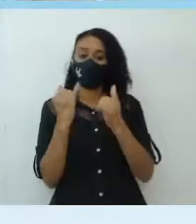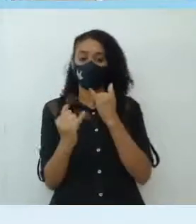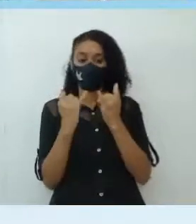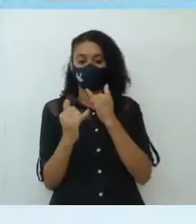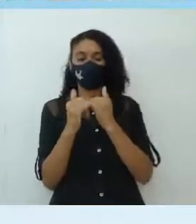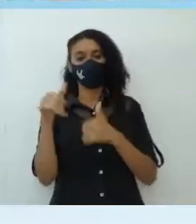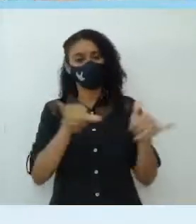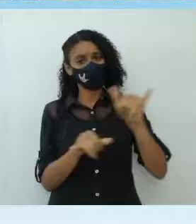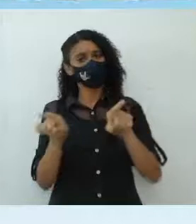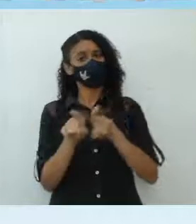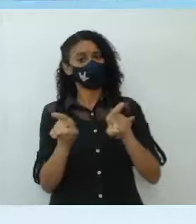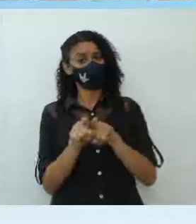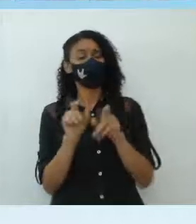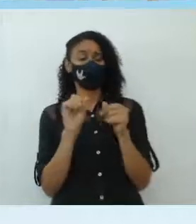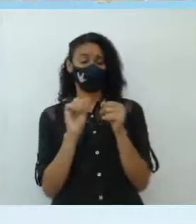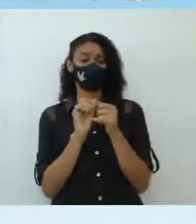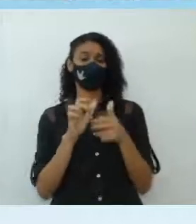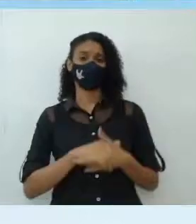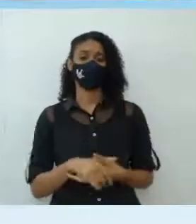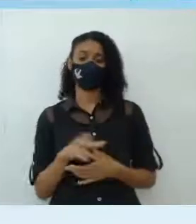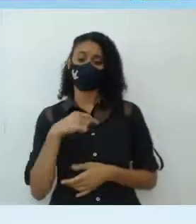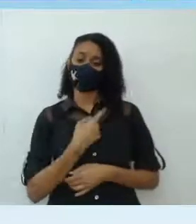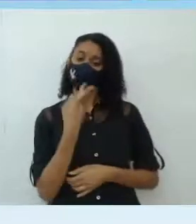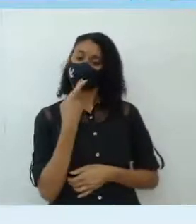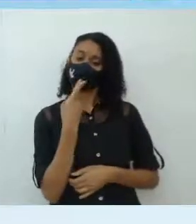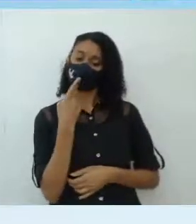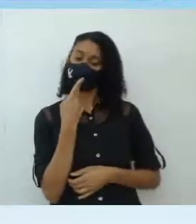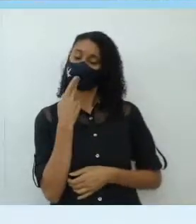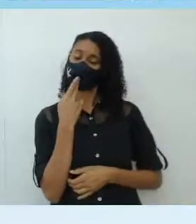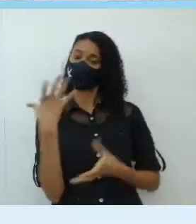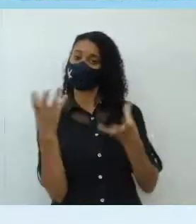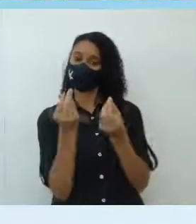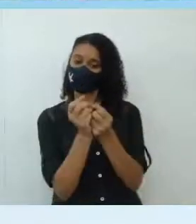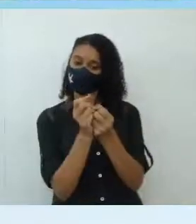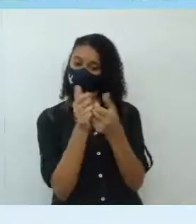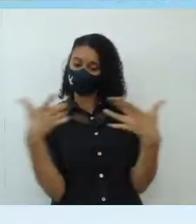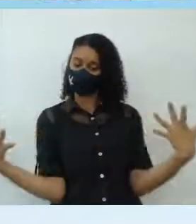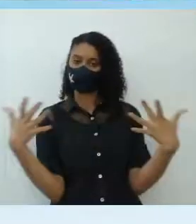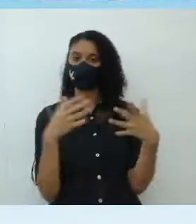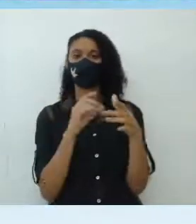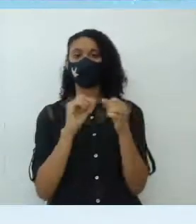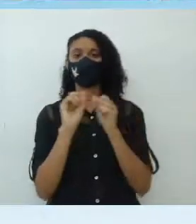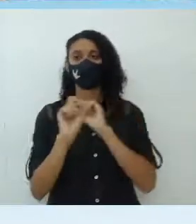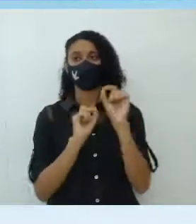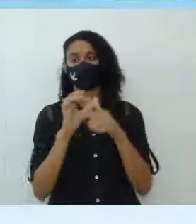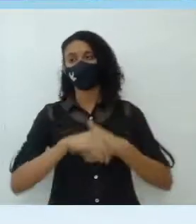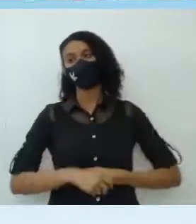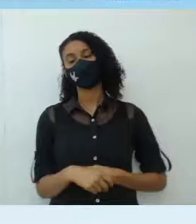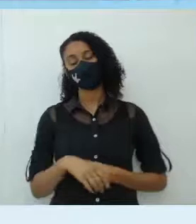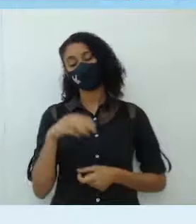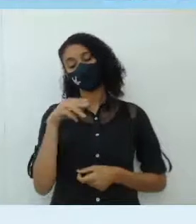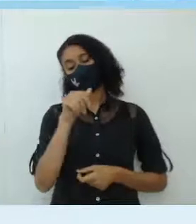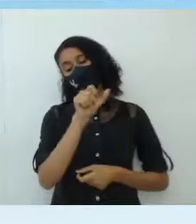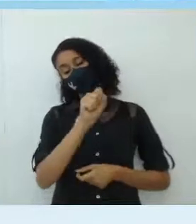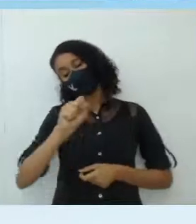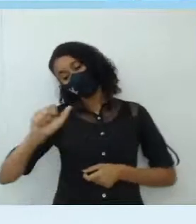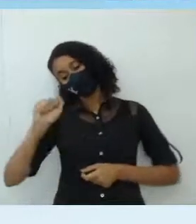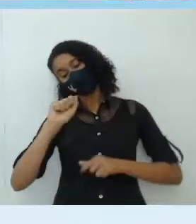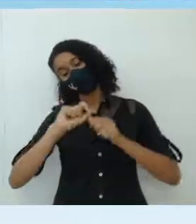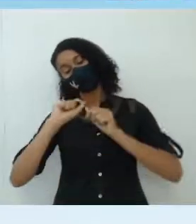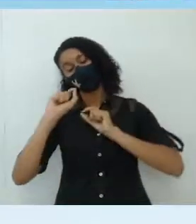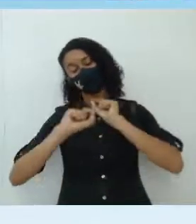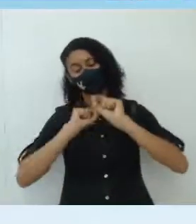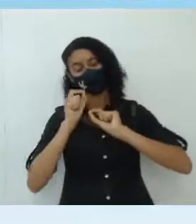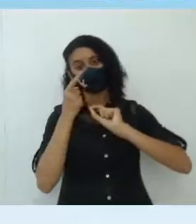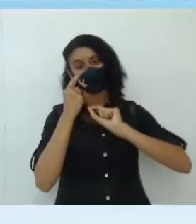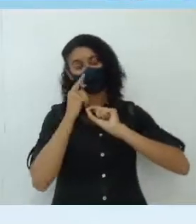os químicos também fazem. Quando estamos falando de uma quantidade gigantesca, a gente mede em razão da massa. Então a gente diz assim,